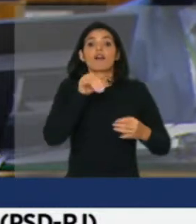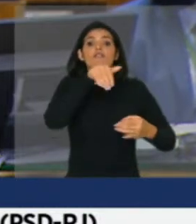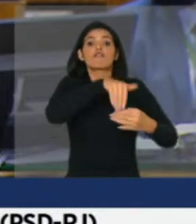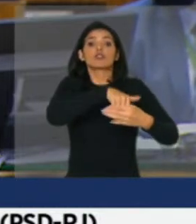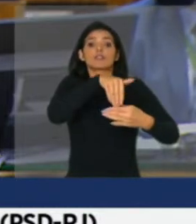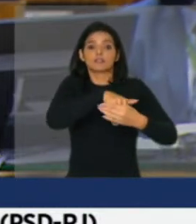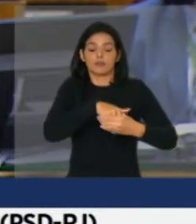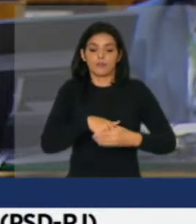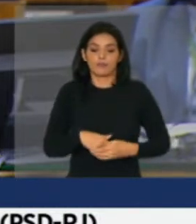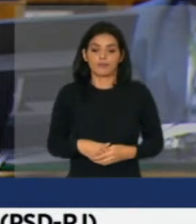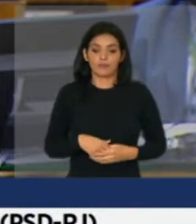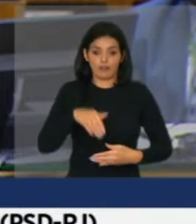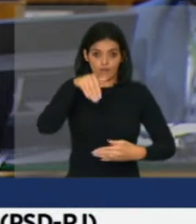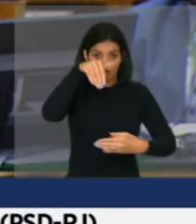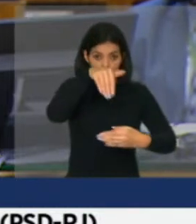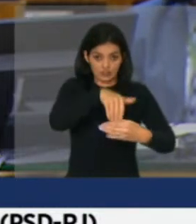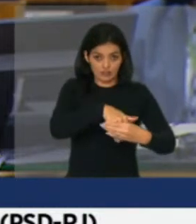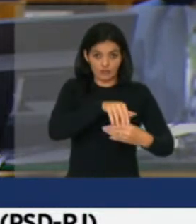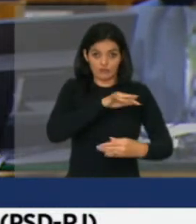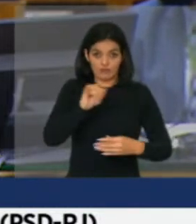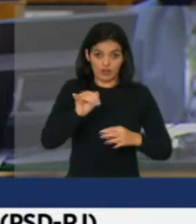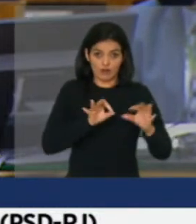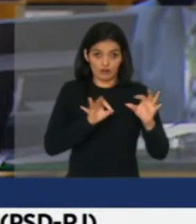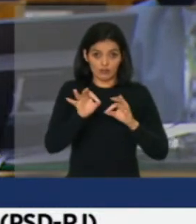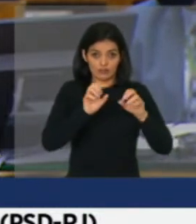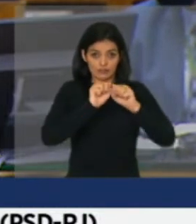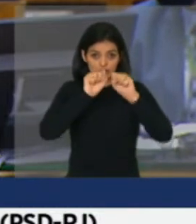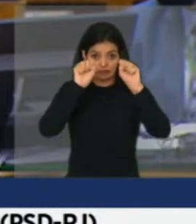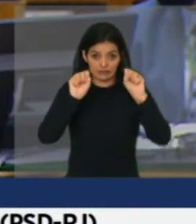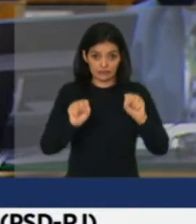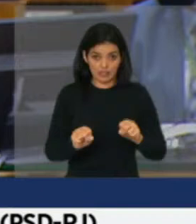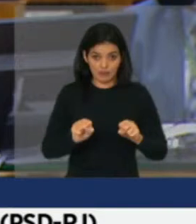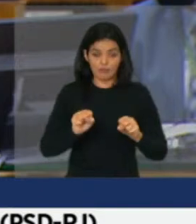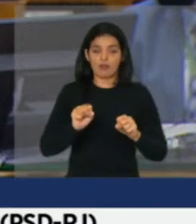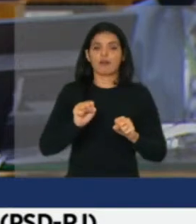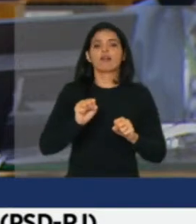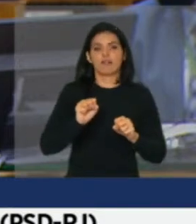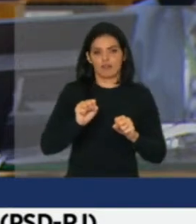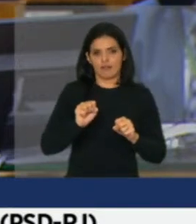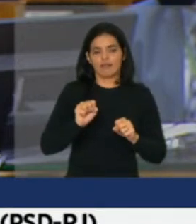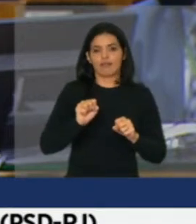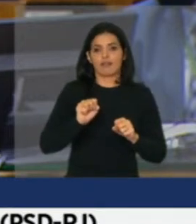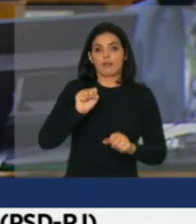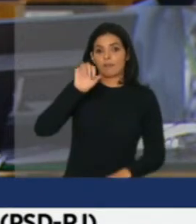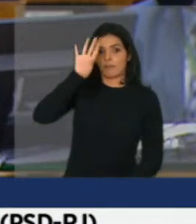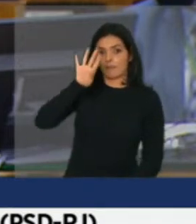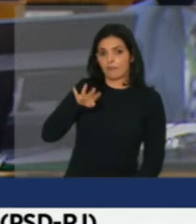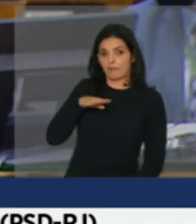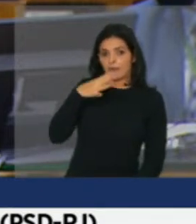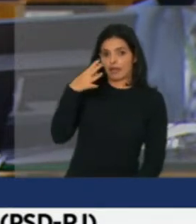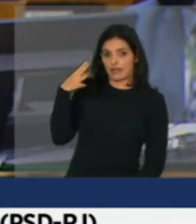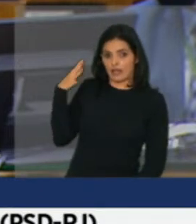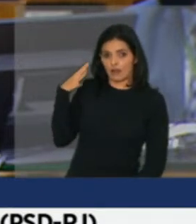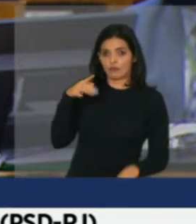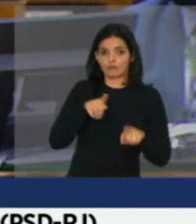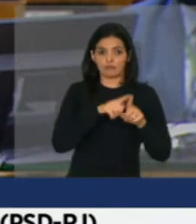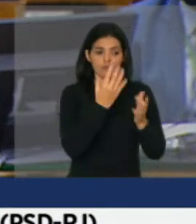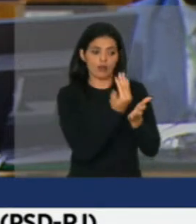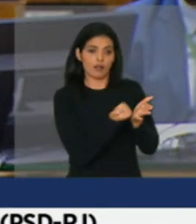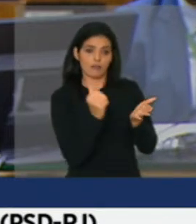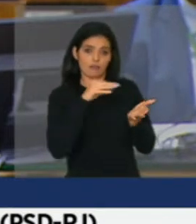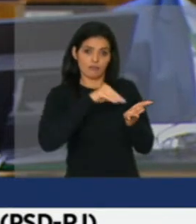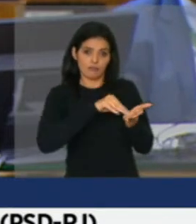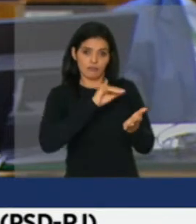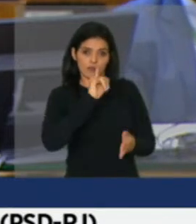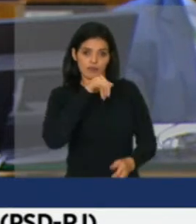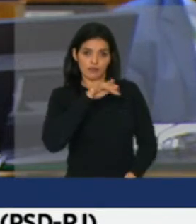A votação será realizada pelo sistema eletrônico de votação, painel e aplicativo Infoleg.